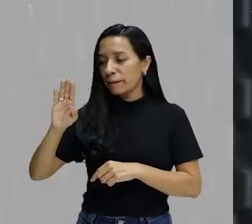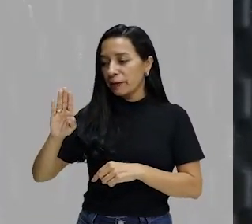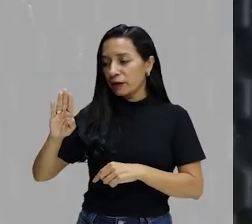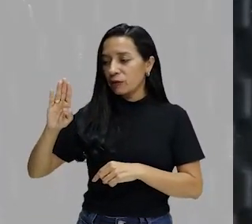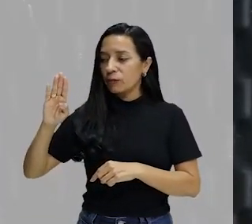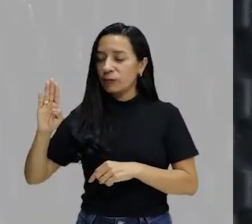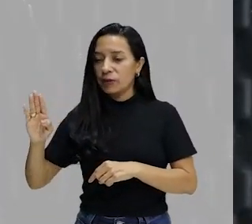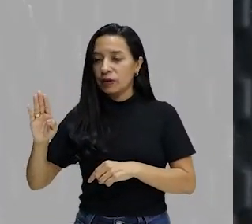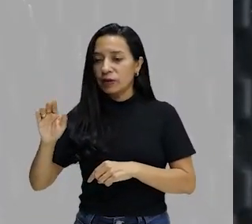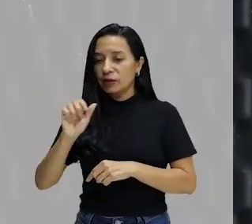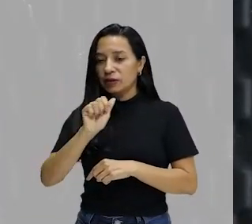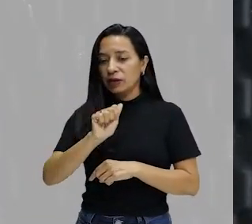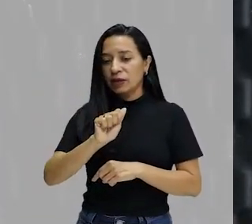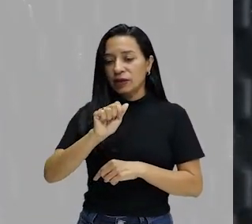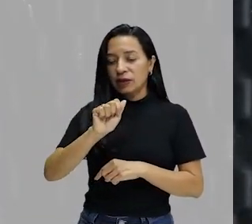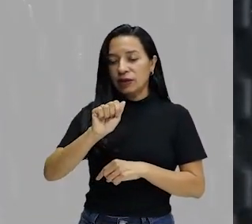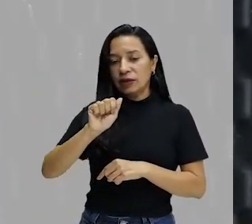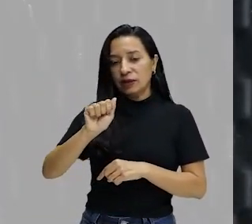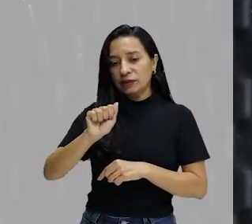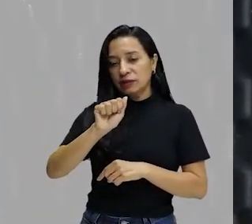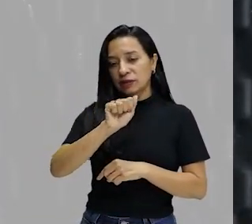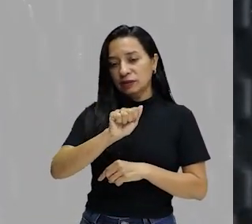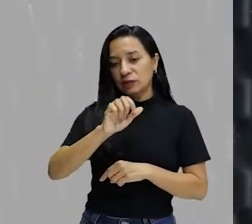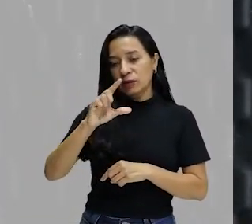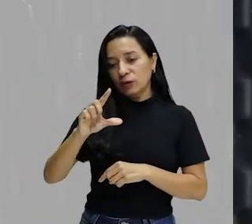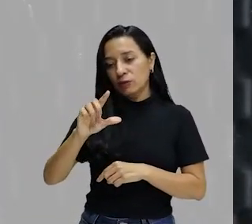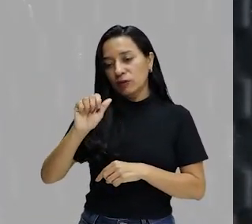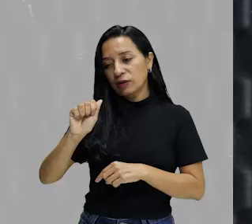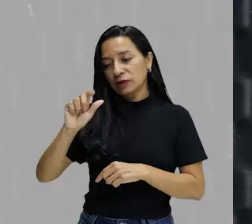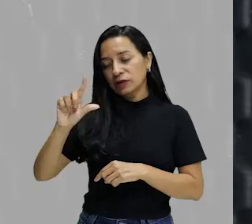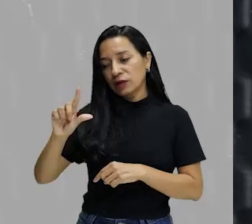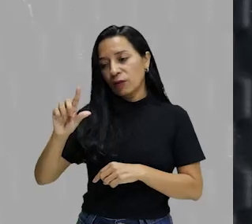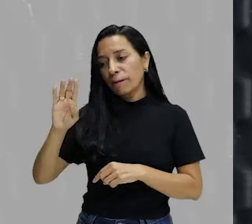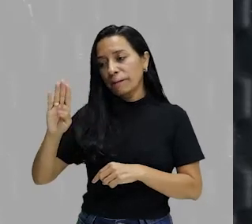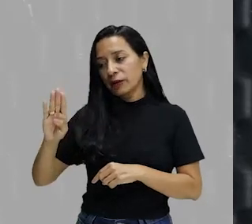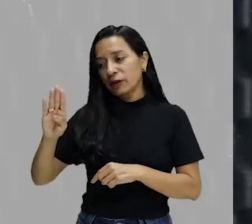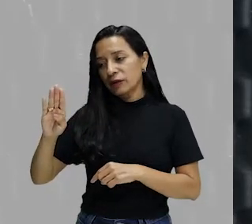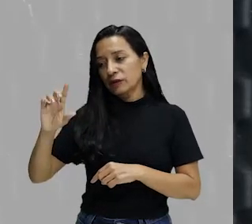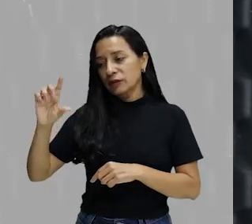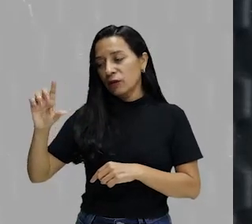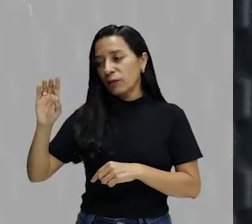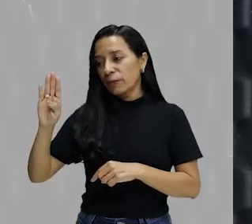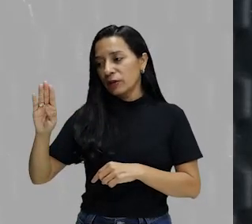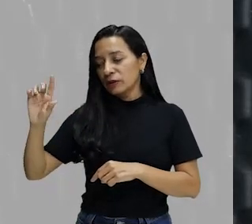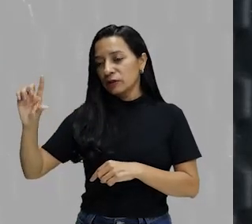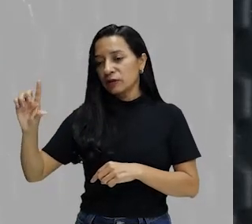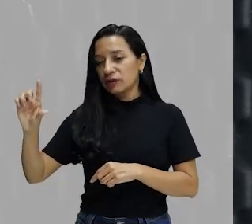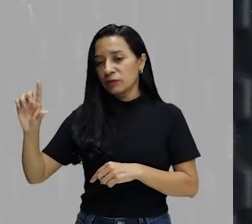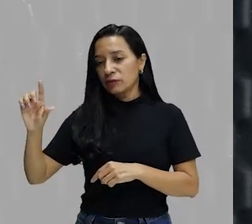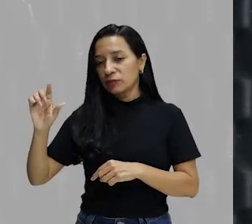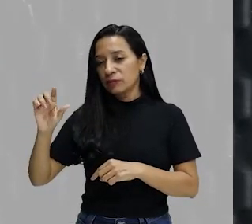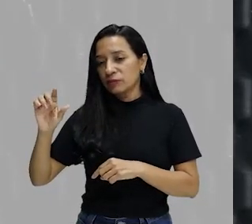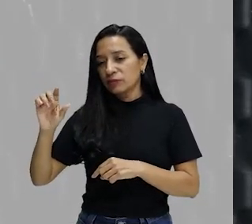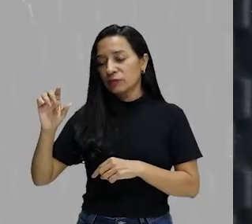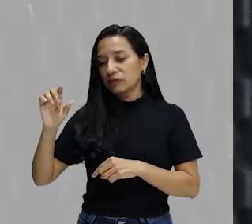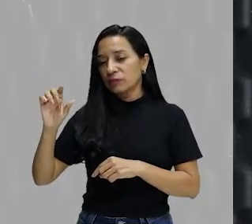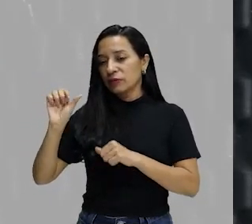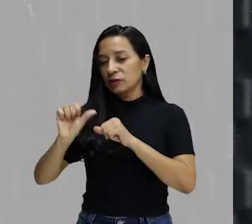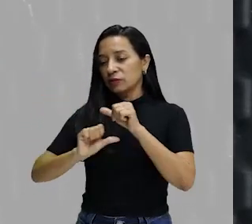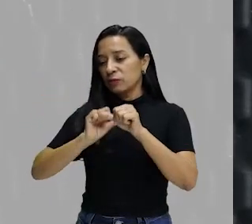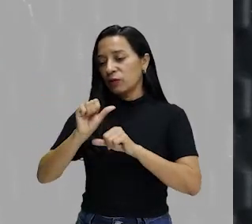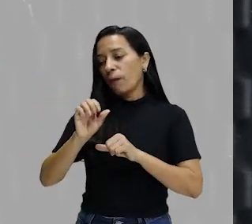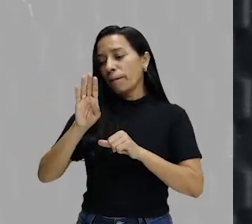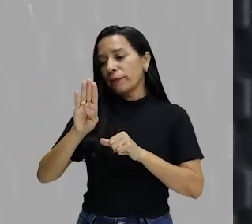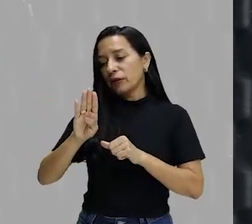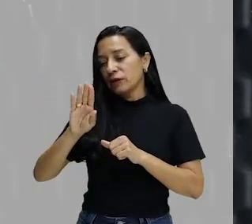Azão, Azão, ficou Azão, Azão aqui. Eu tenho Bzão aqui, com Bzão dali, ó, ficou Bzão,